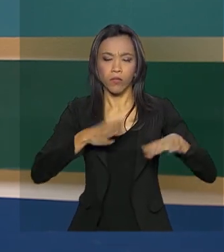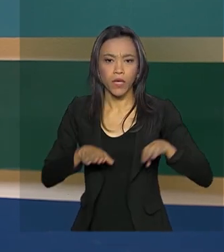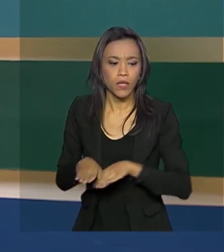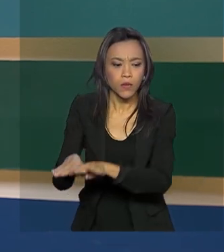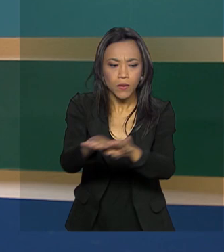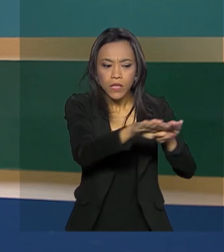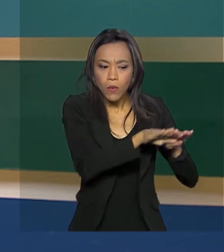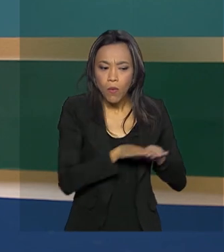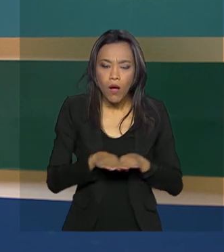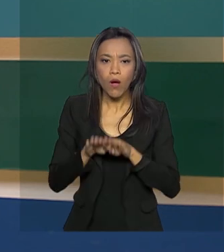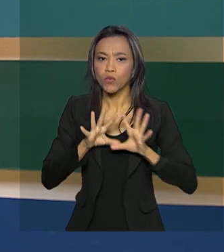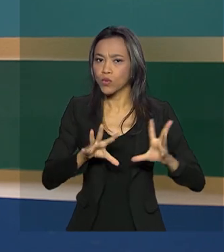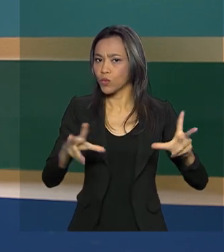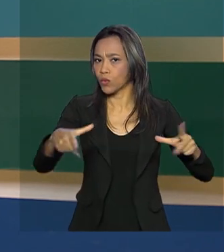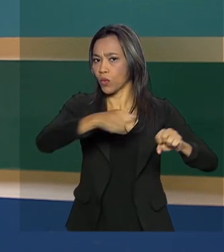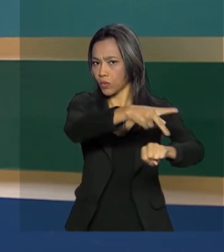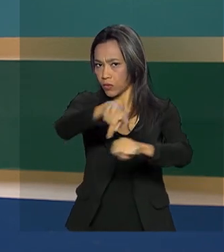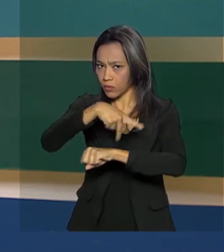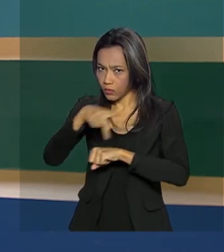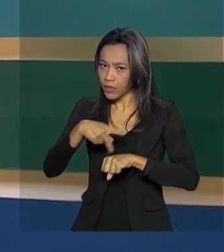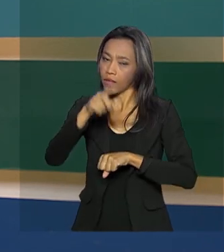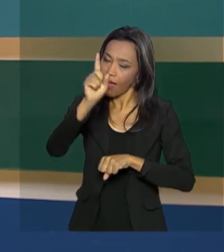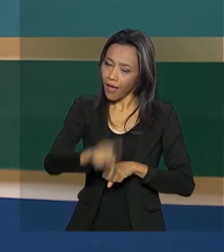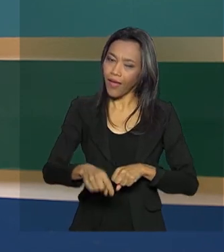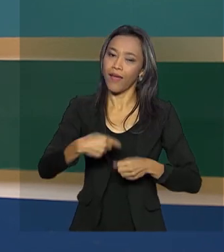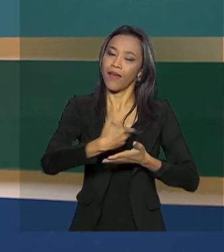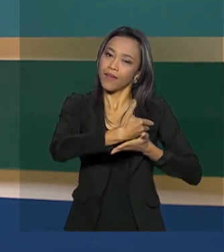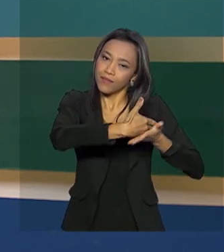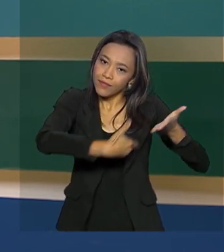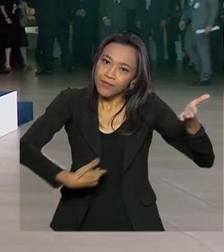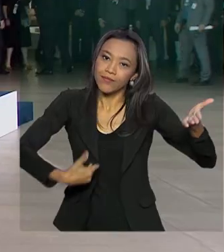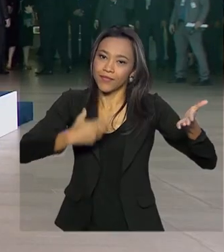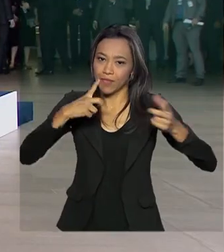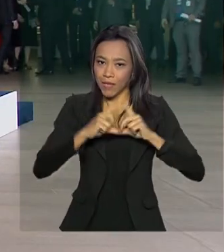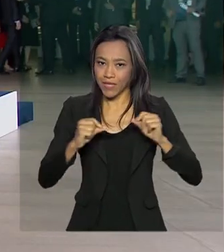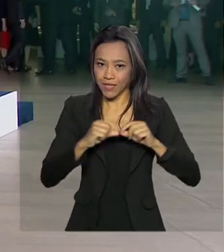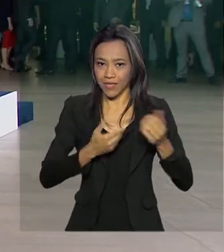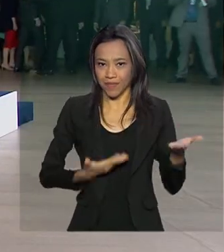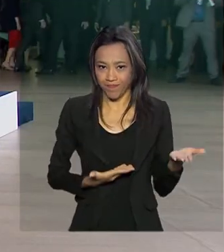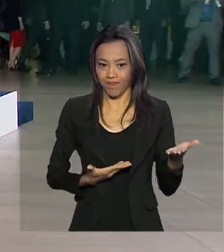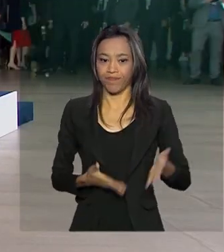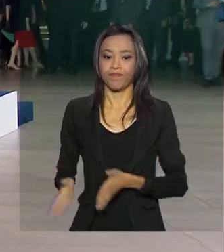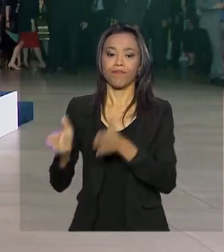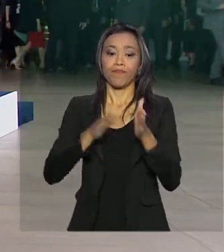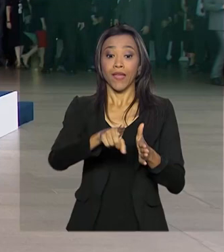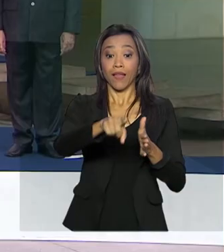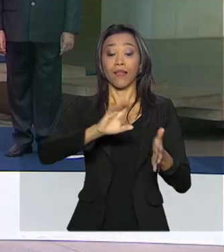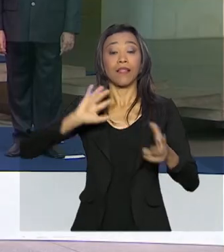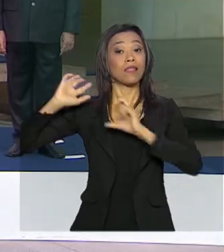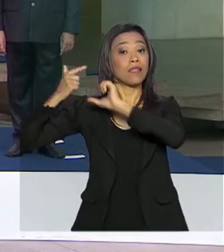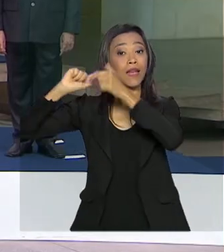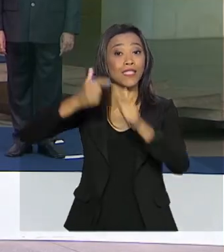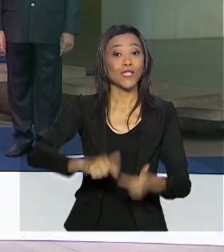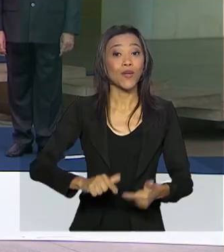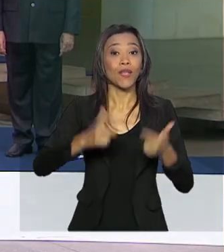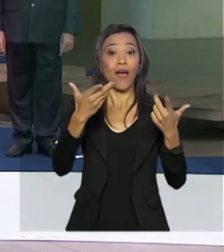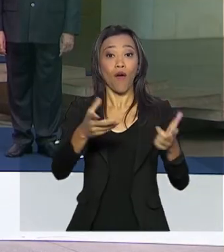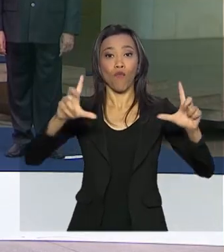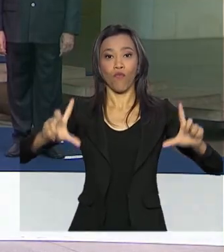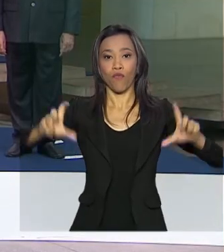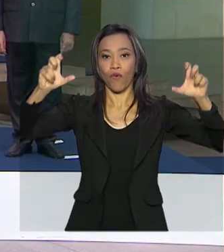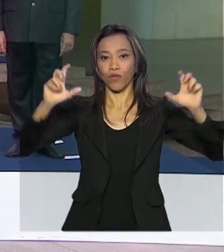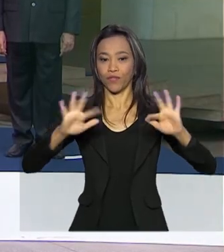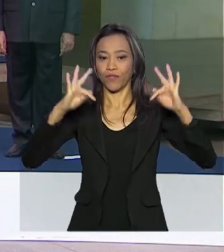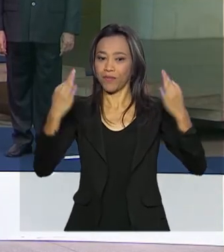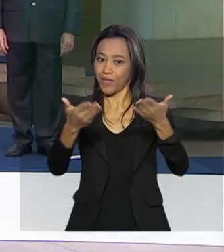inclusivo é a declaração de brasília a tradicional foto de família foi o primeiro